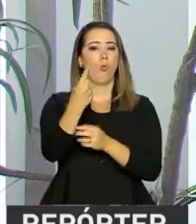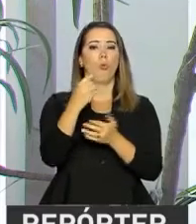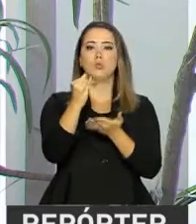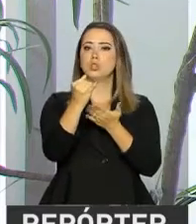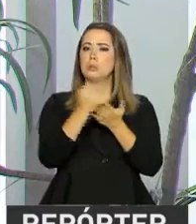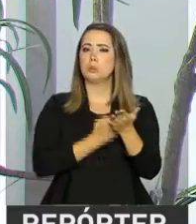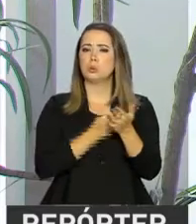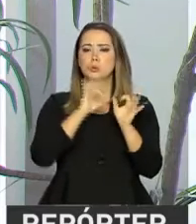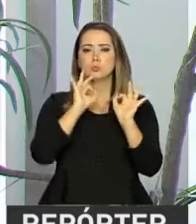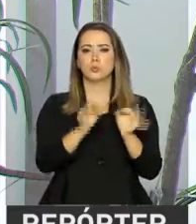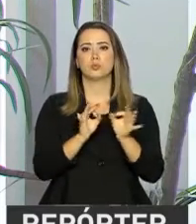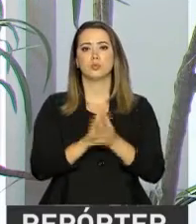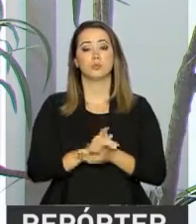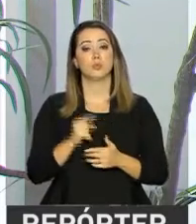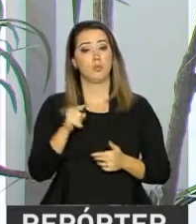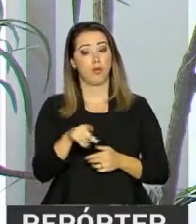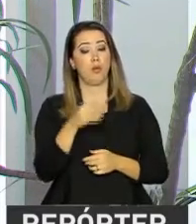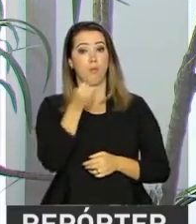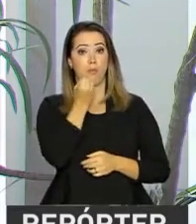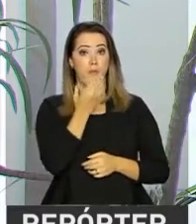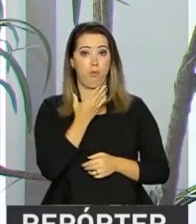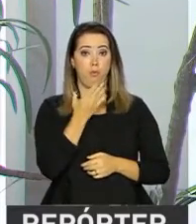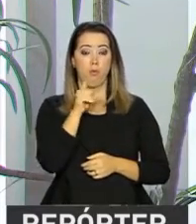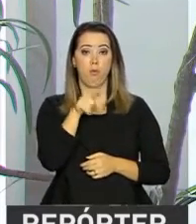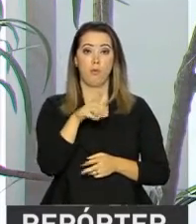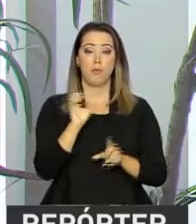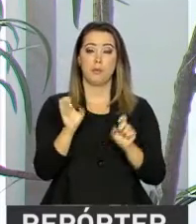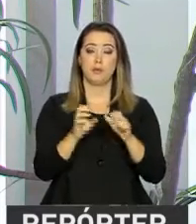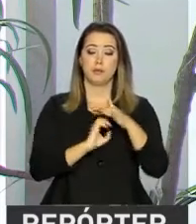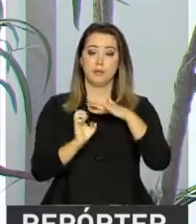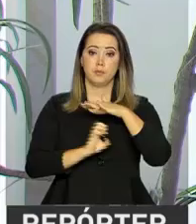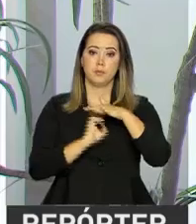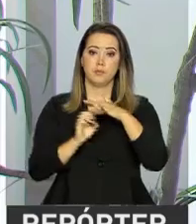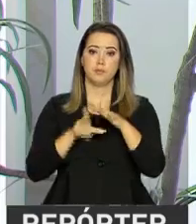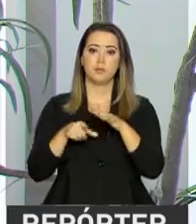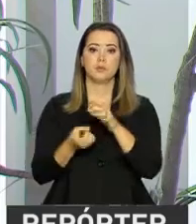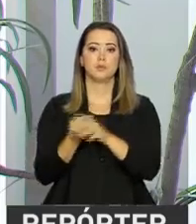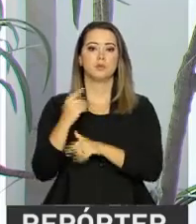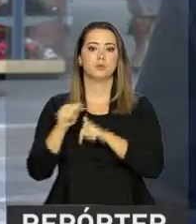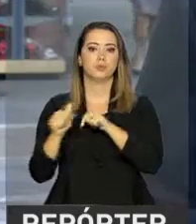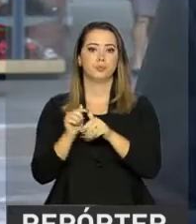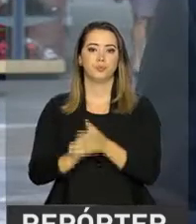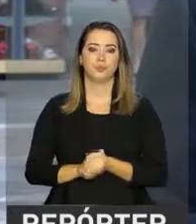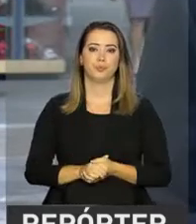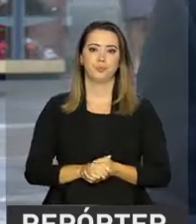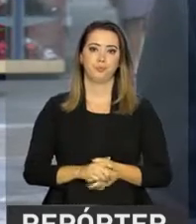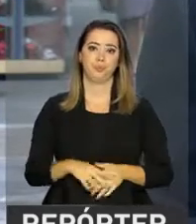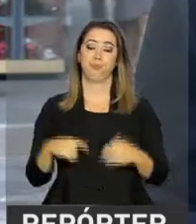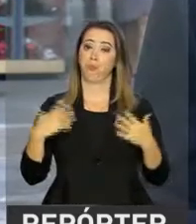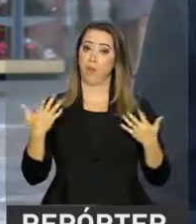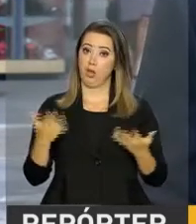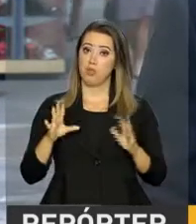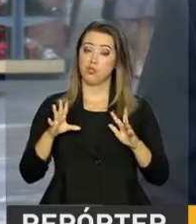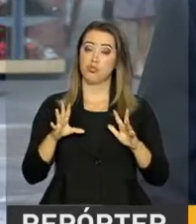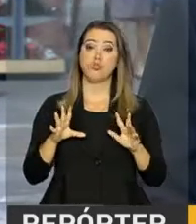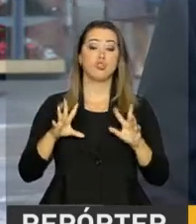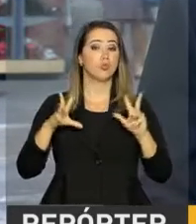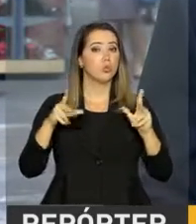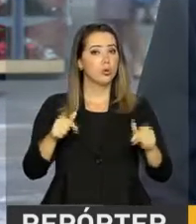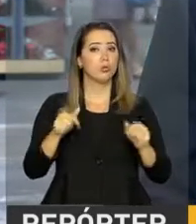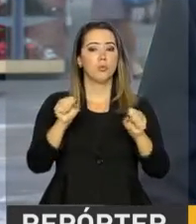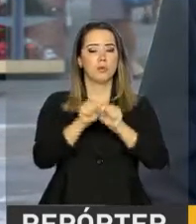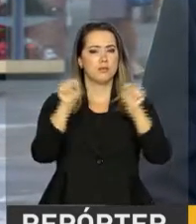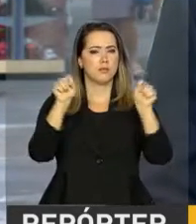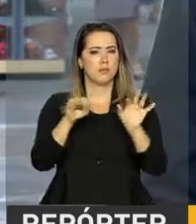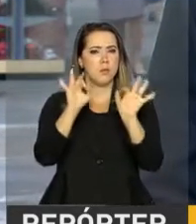acessórias é um benefício para as empresas que geram emprego quando completamente implementado e social